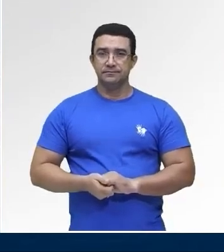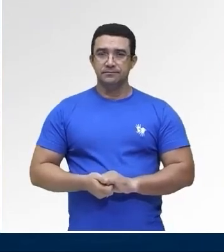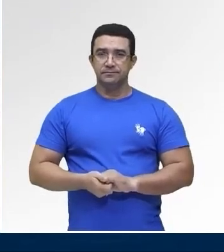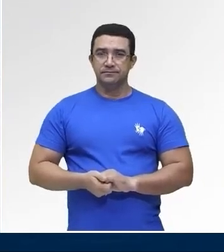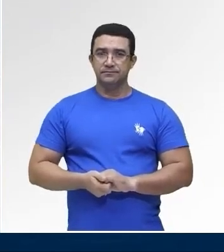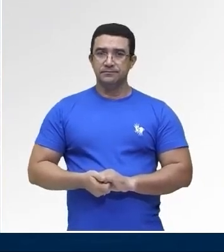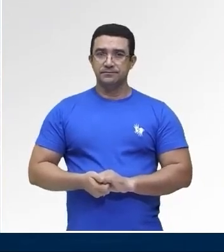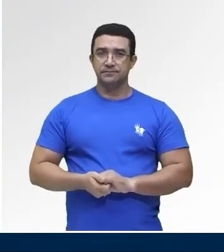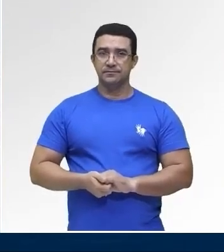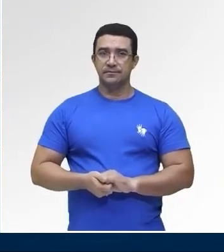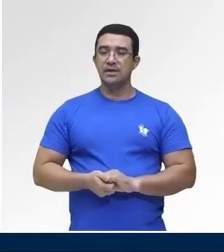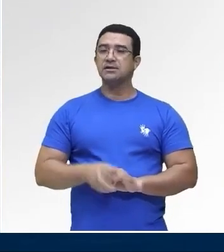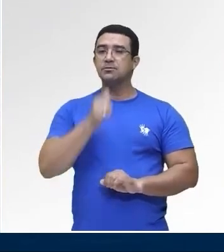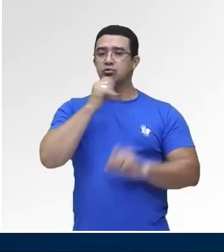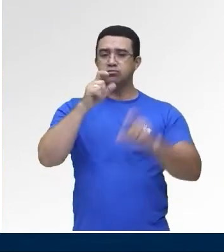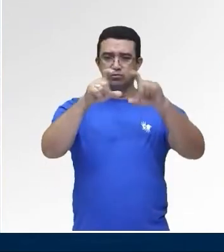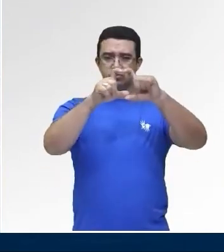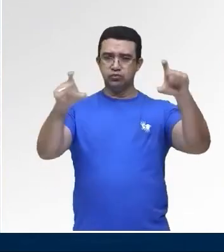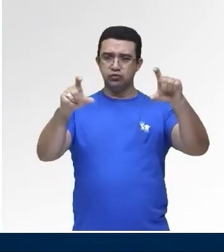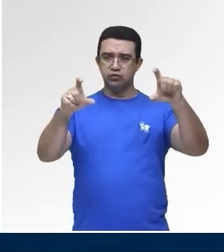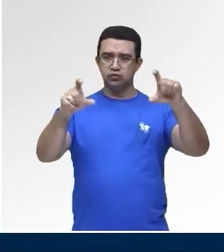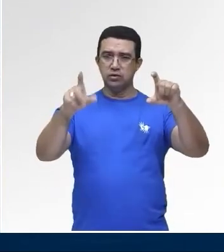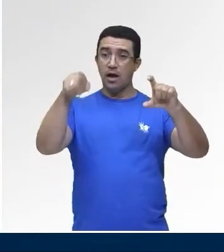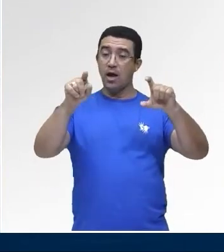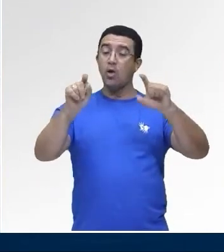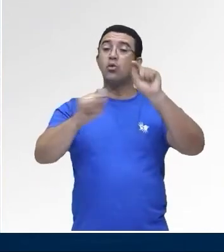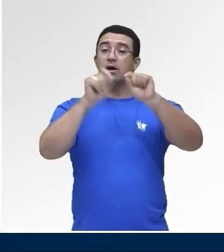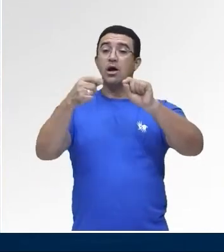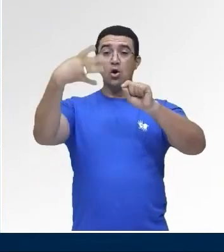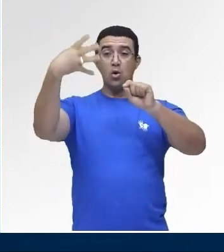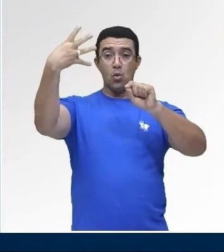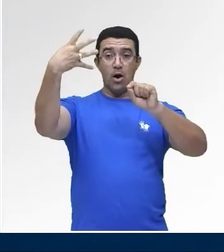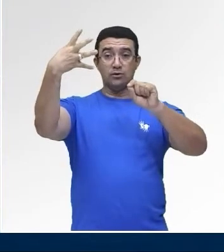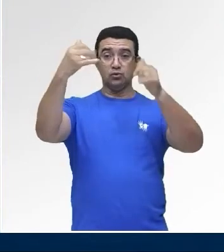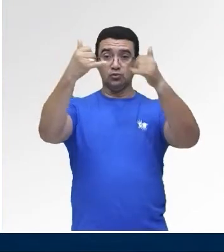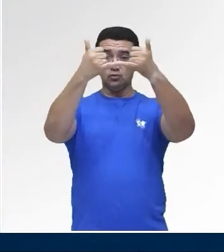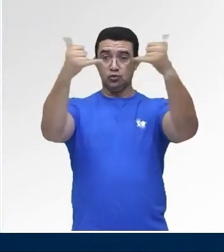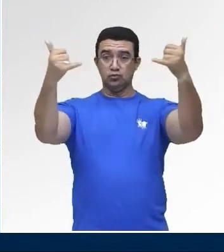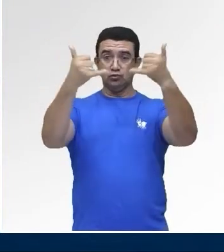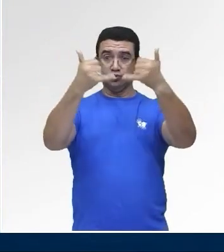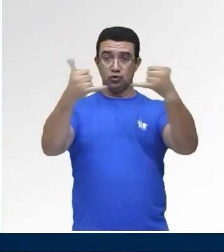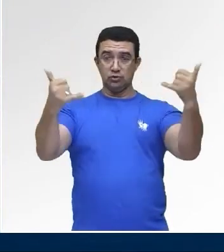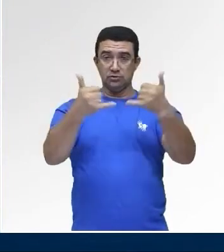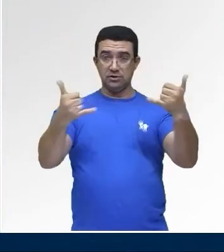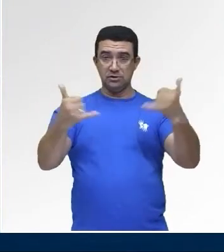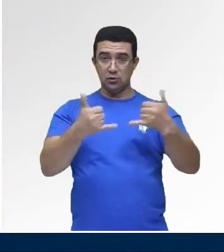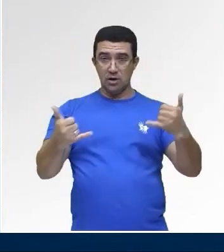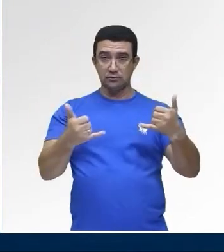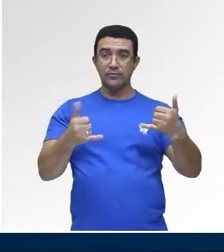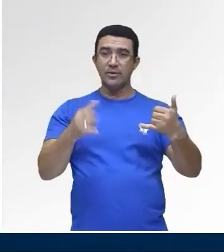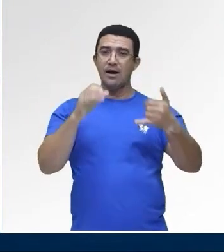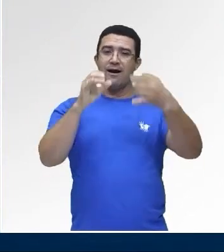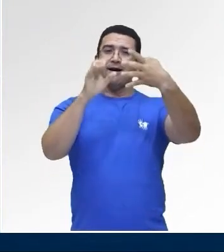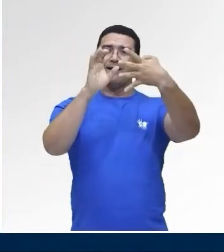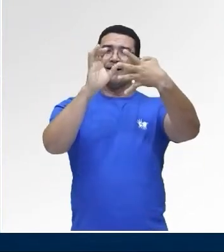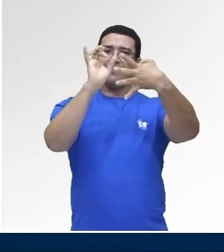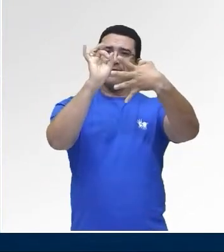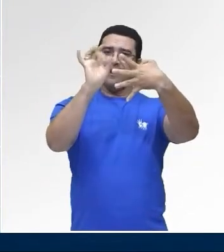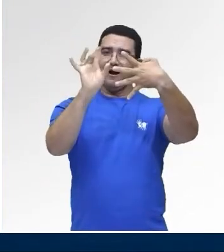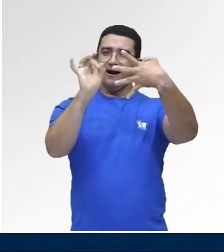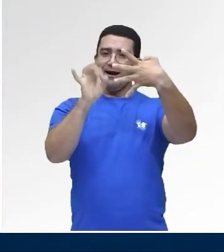essa primeira estrofe, ela é constituída de 4 versos, né? Cada linha dessa é um verso,